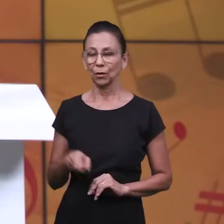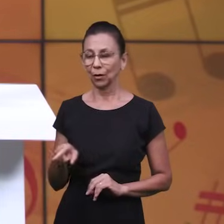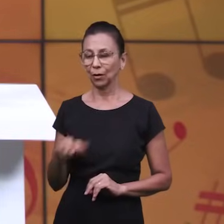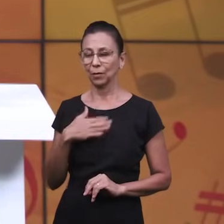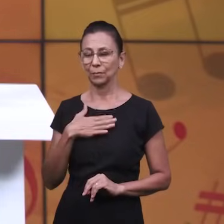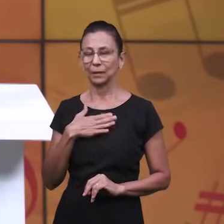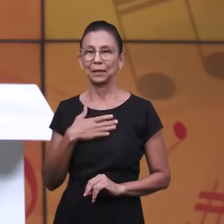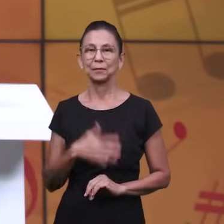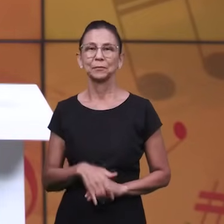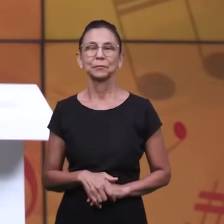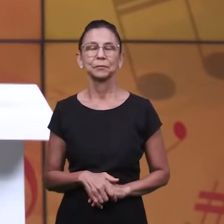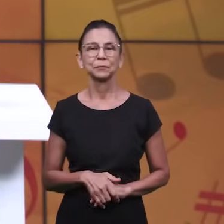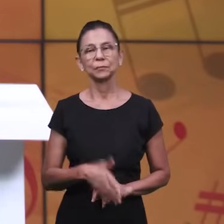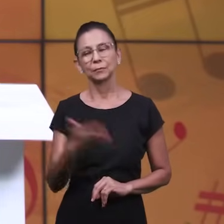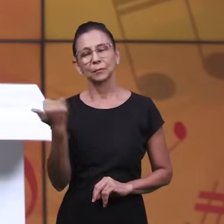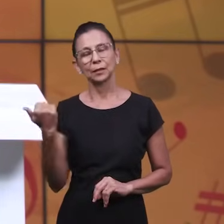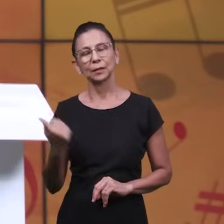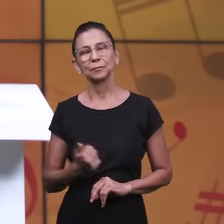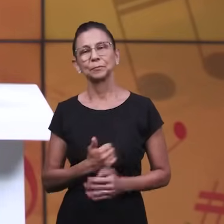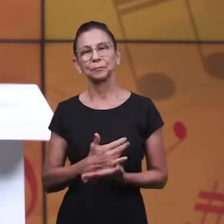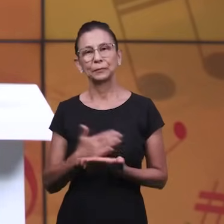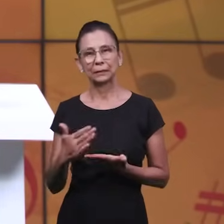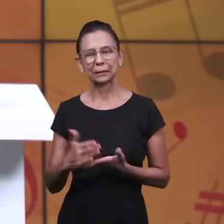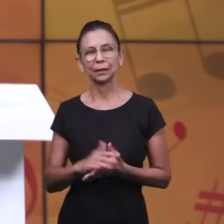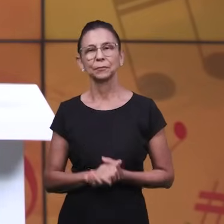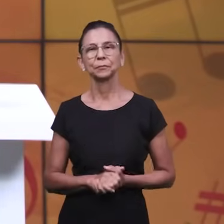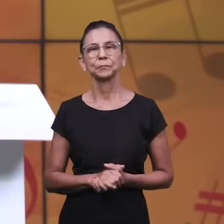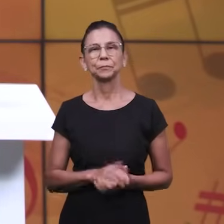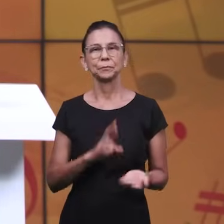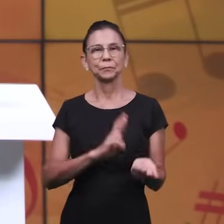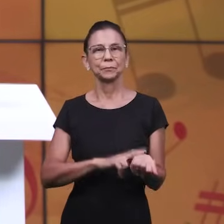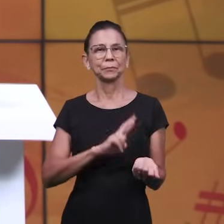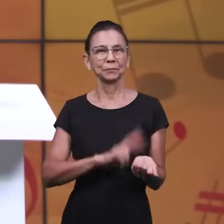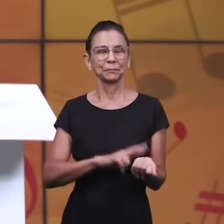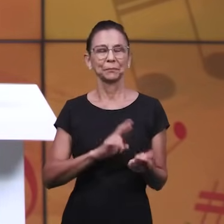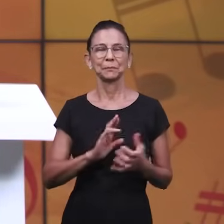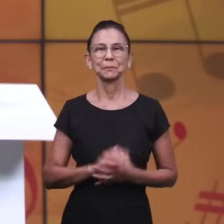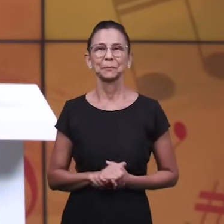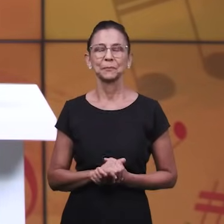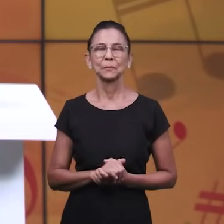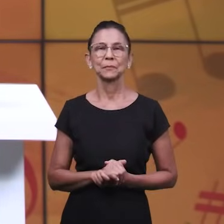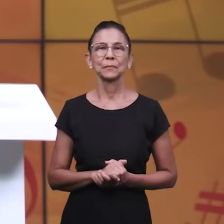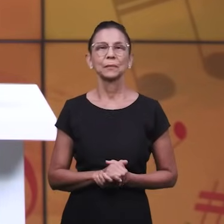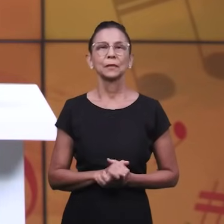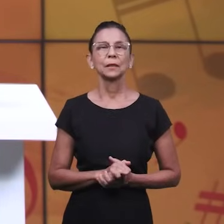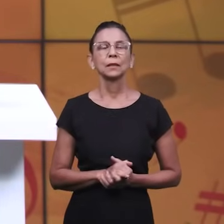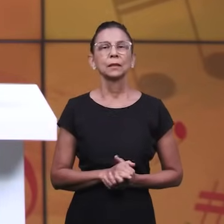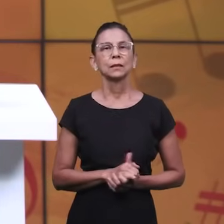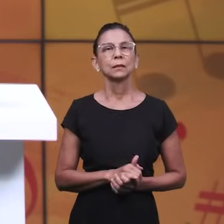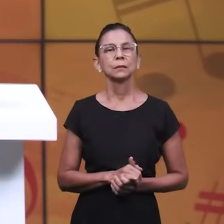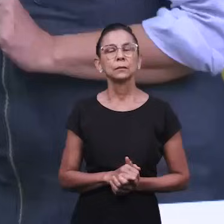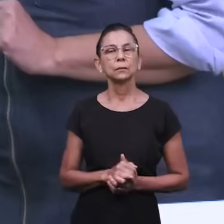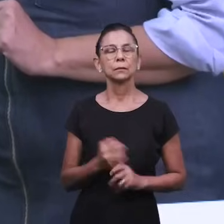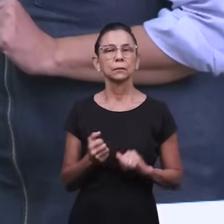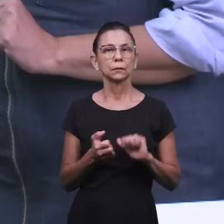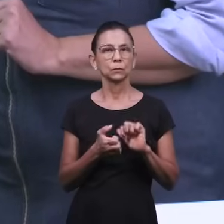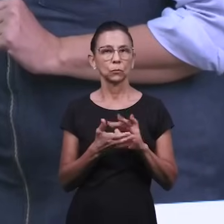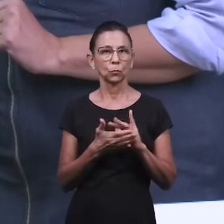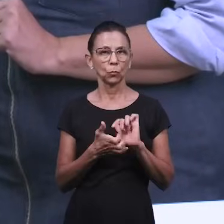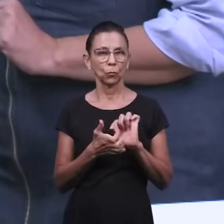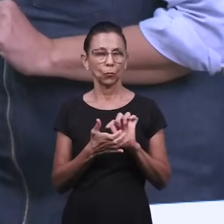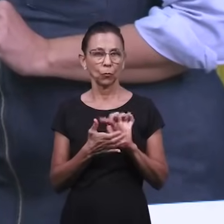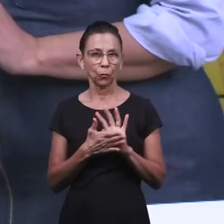Então vamos começar conhecendo os ritmos? Nós sabemos que este louvor, esta